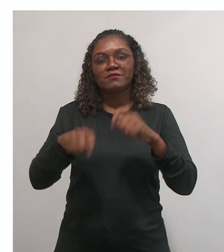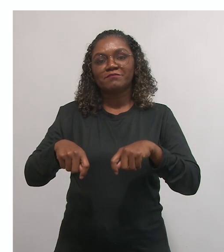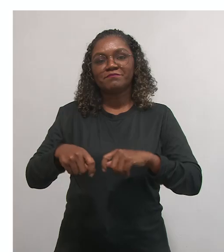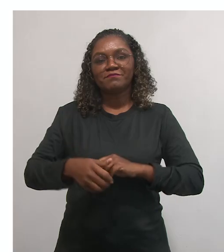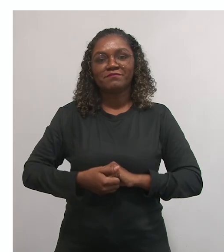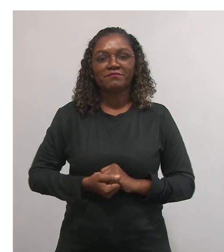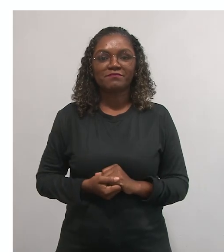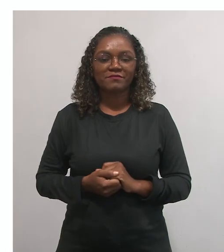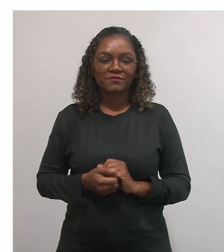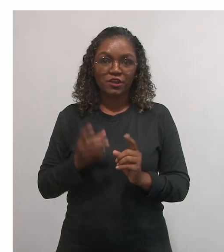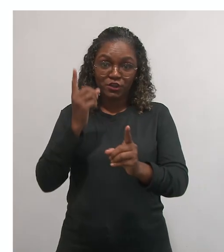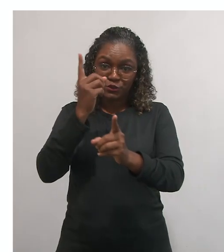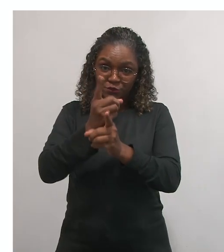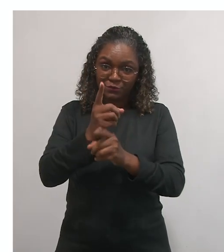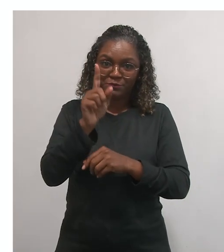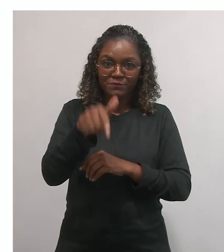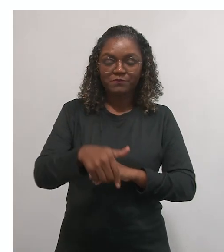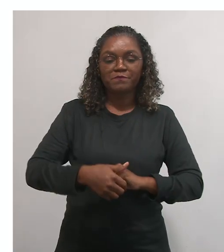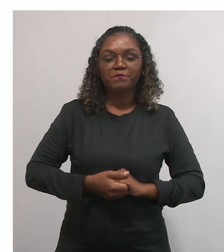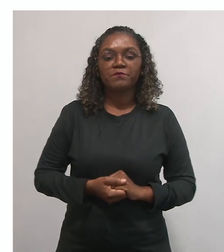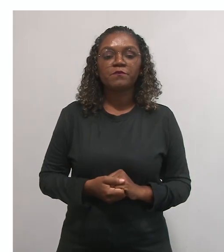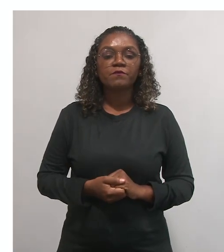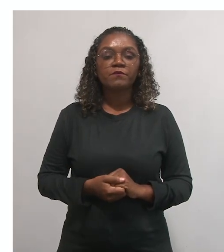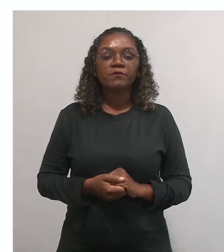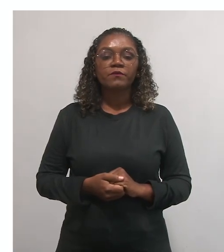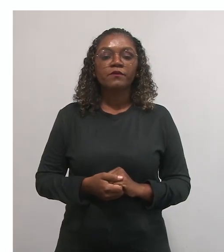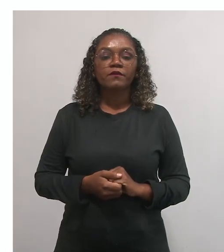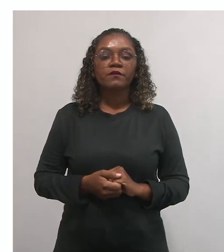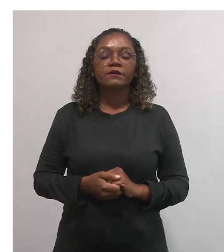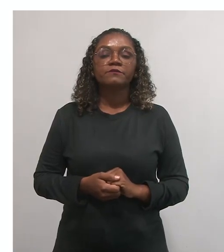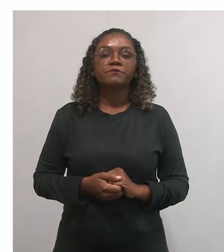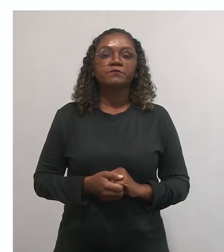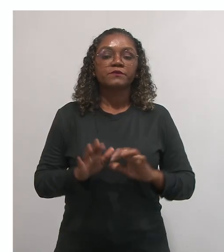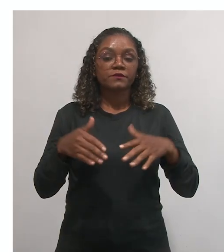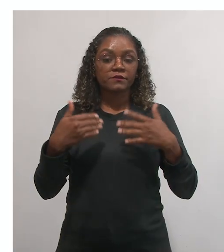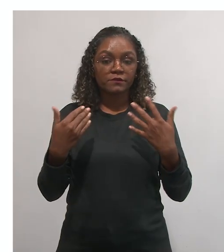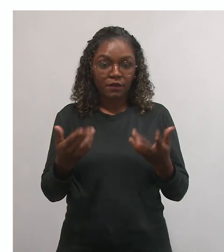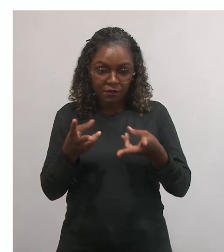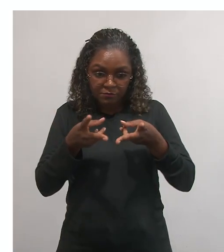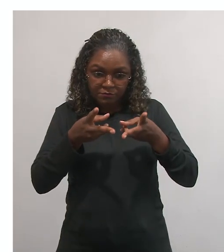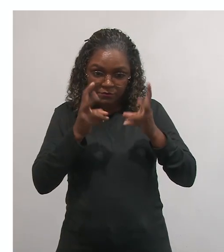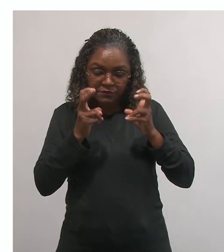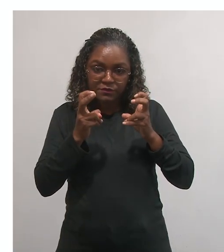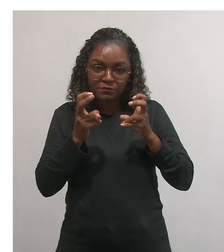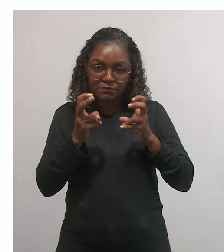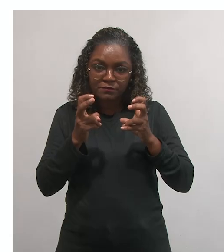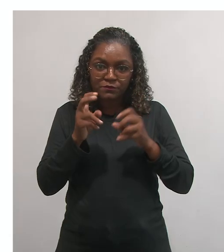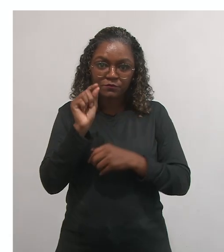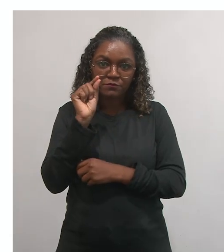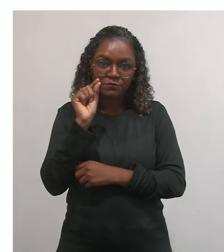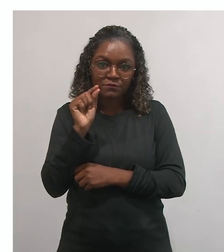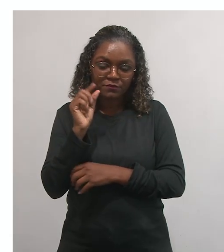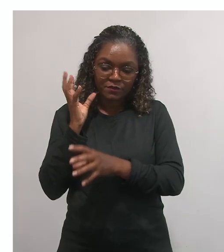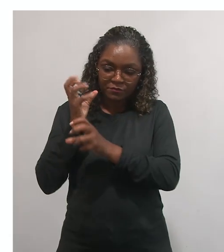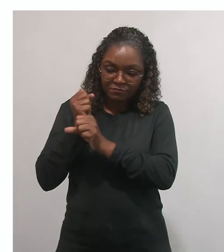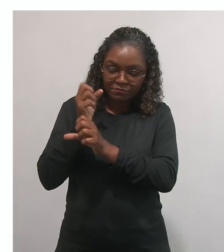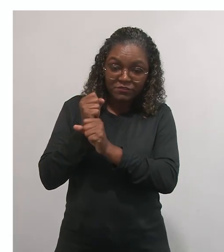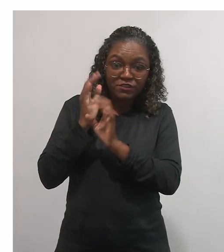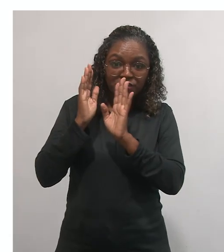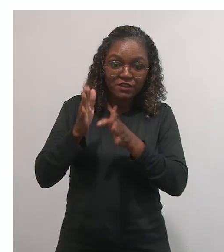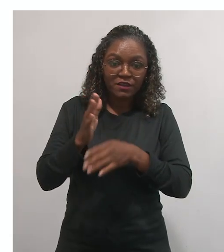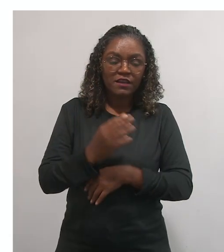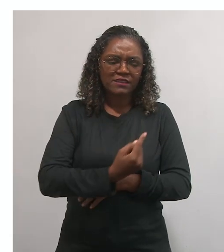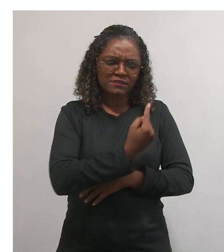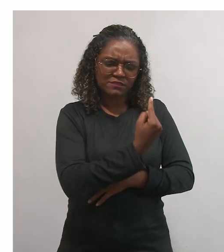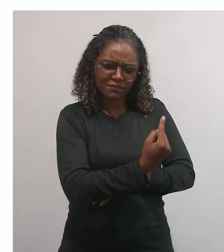em percentual através da margem de contribuição unitária identificamos quanta quanto cada